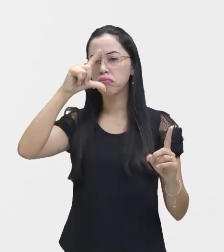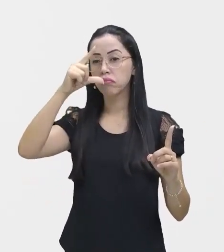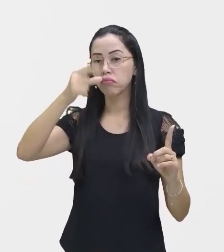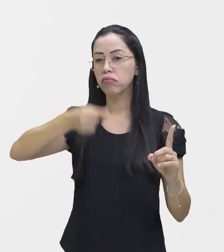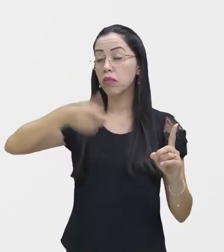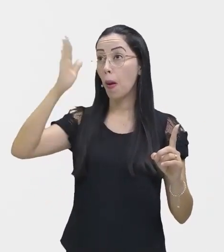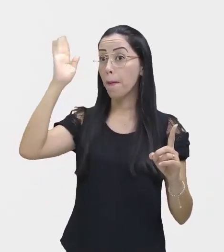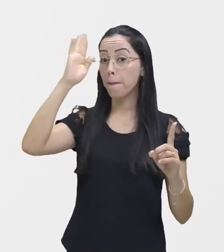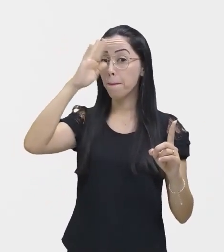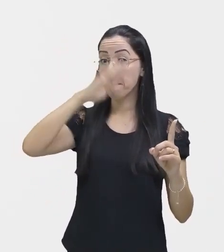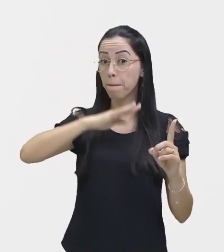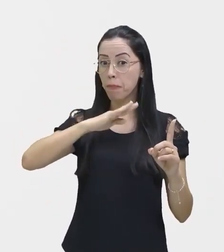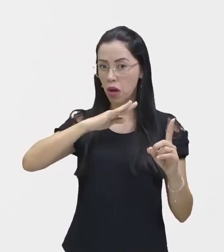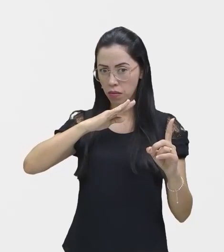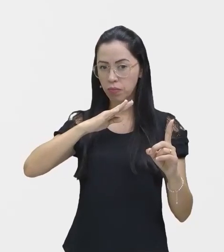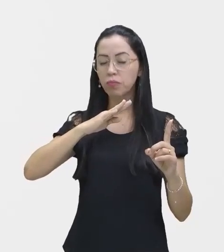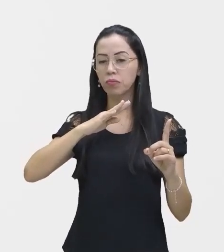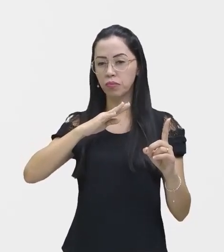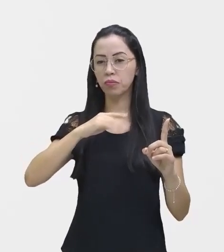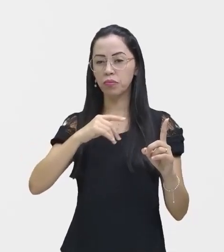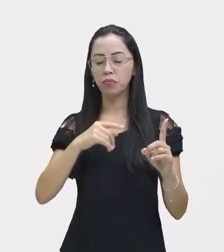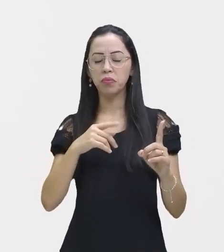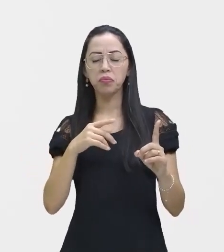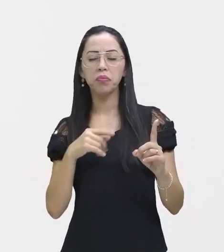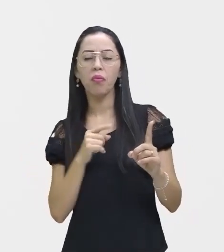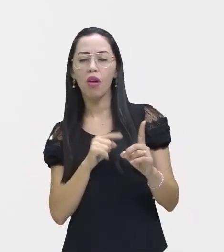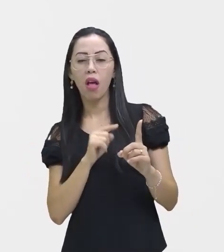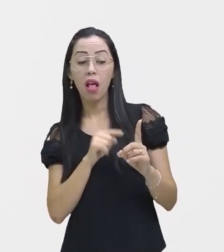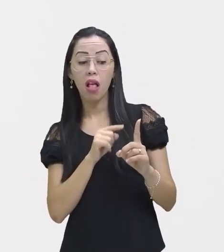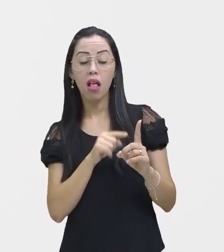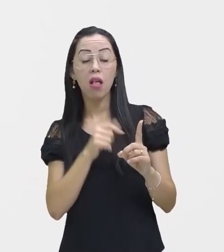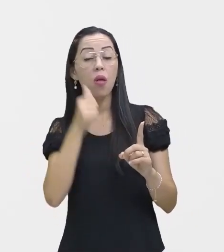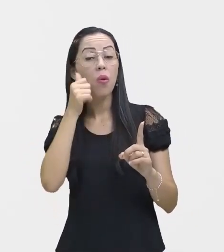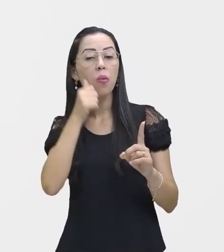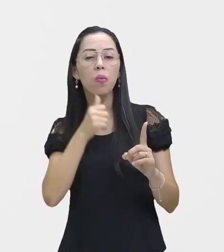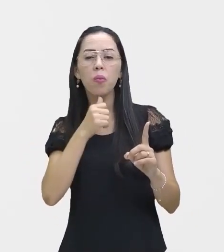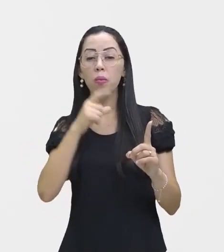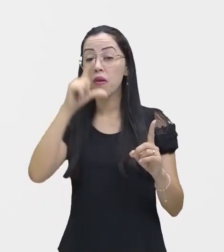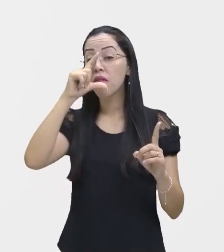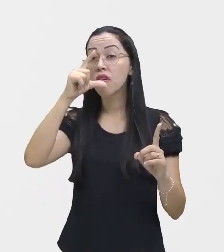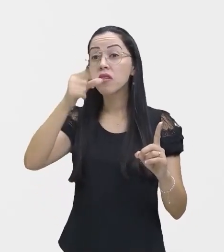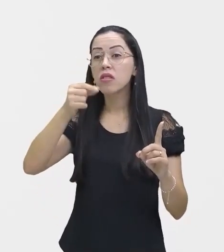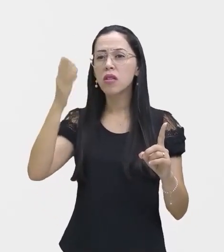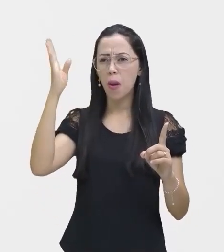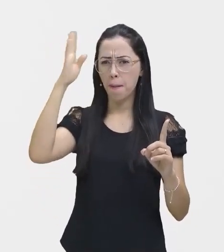má. Um dia feiticeira má, muito má.